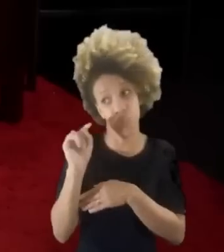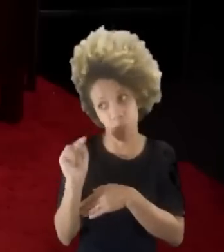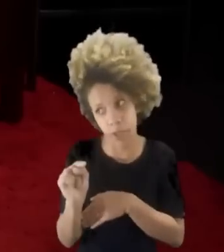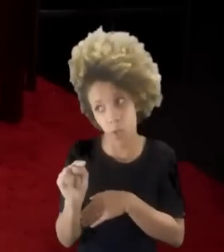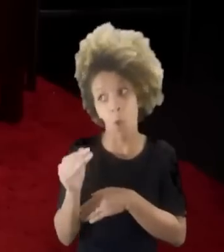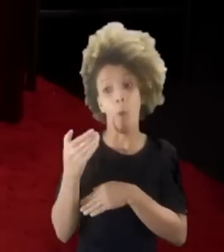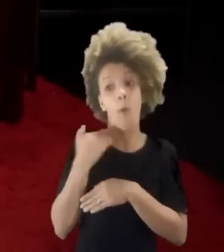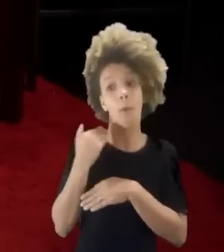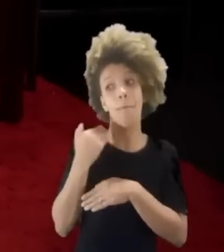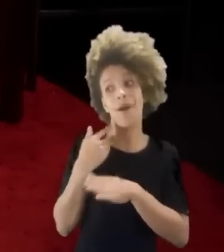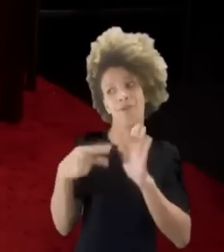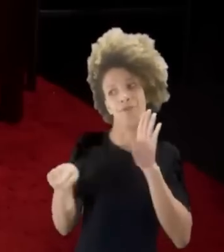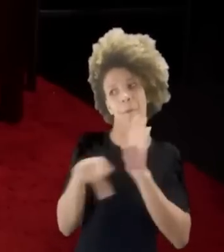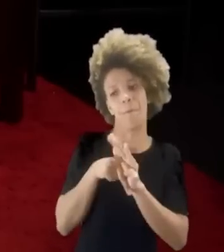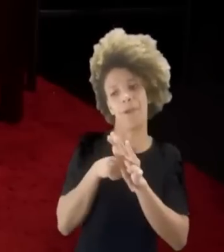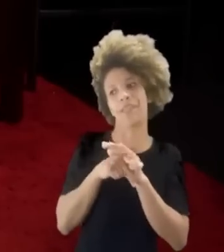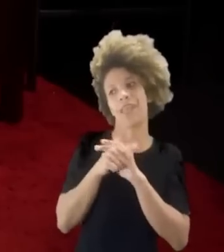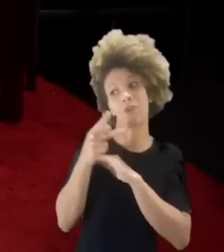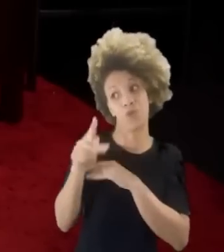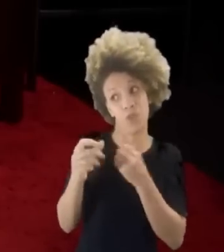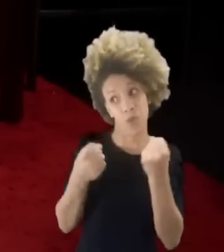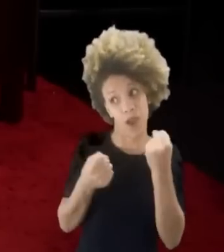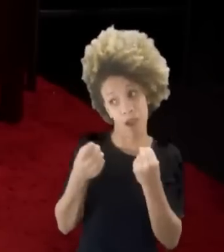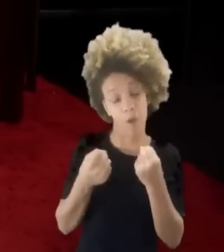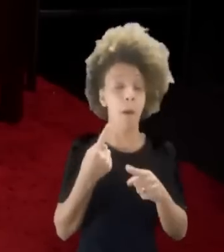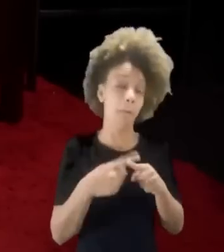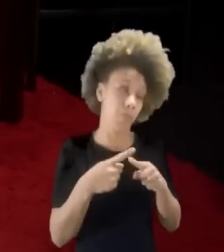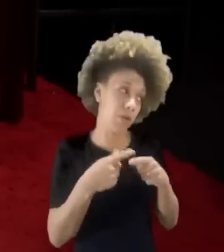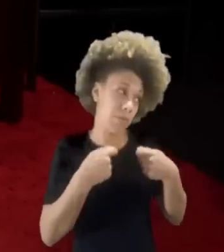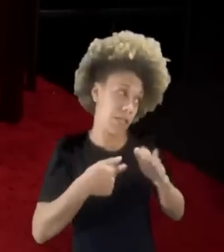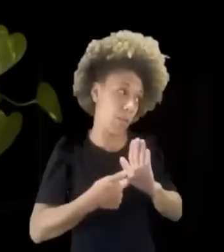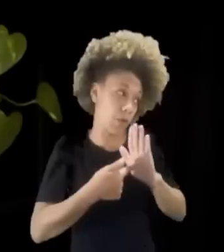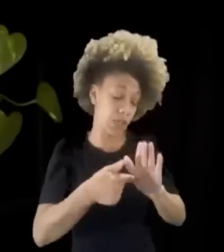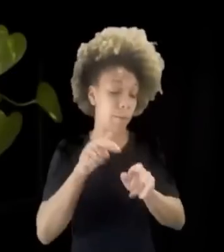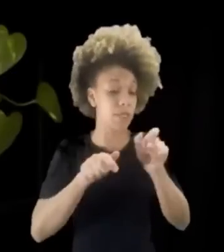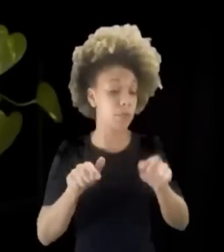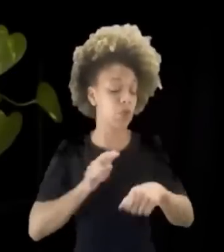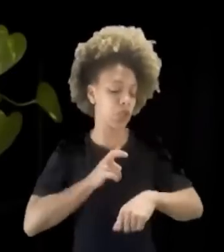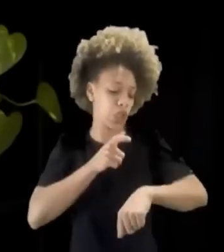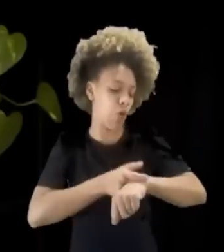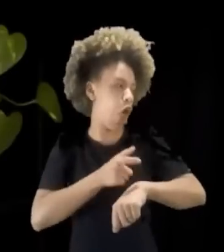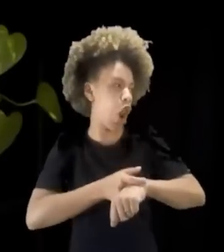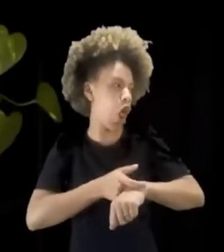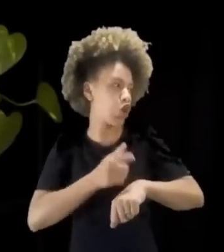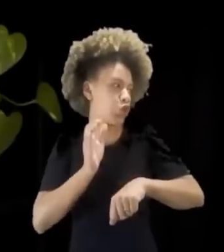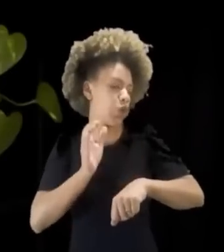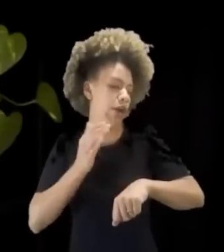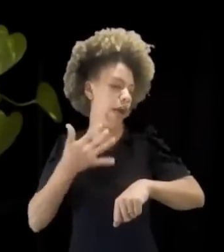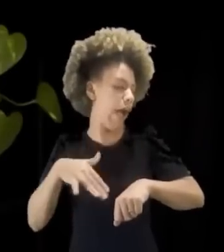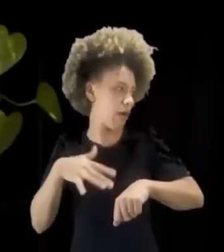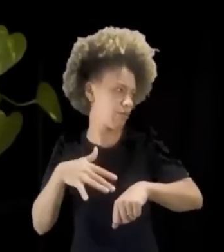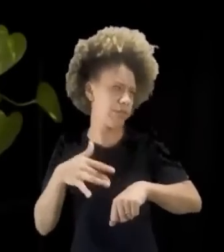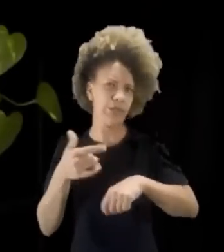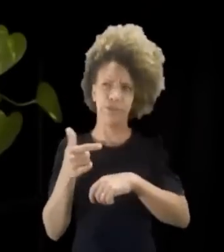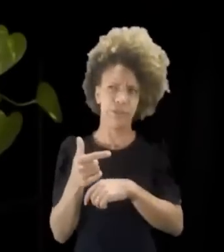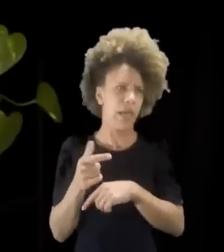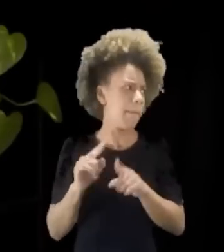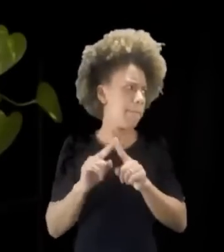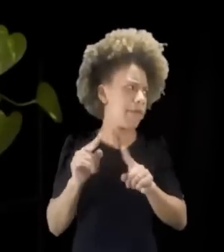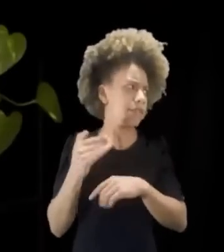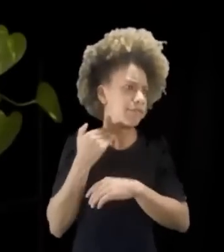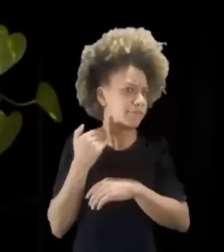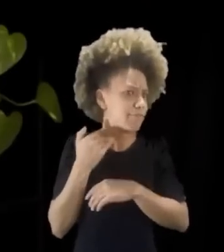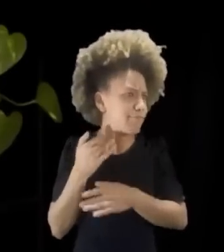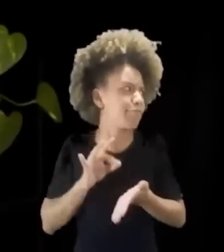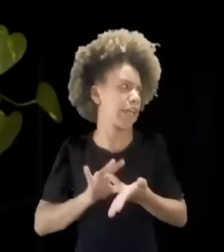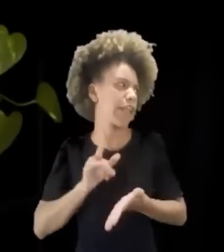tem seu carro é o banco Tem seu carro porque você precisa mostrar para as pessoas que você tem um relógio e você não tem o relógio Quem tem é o banco isso